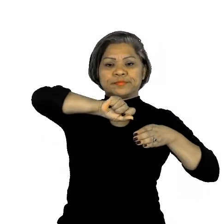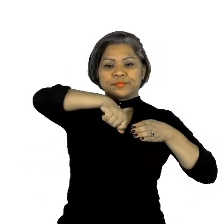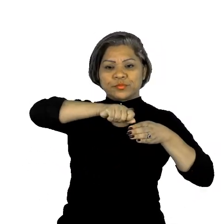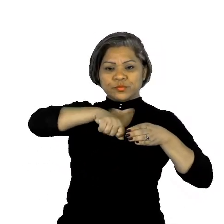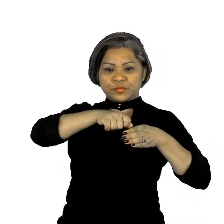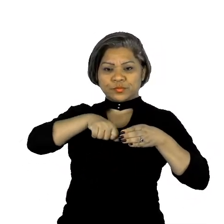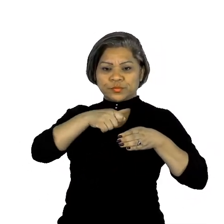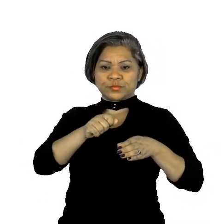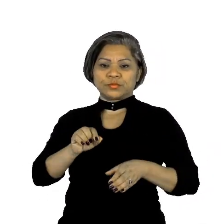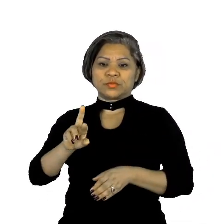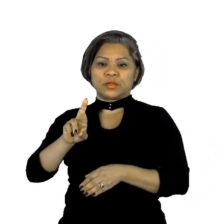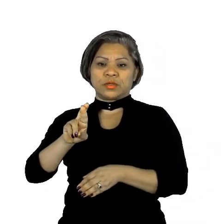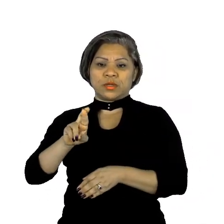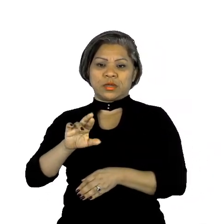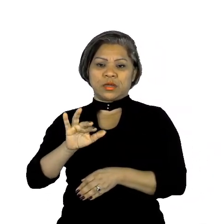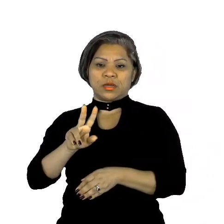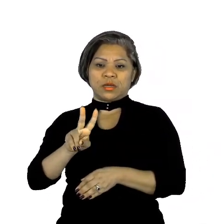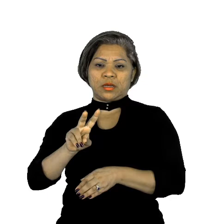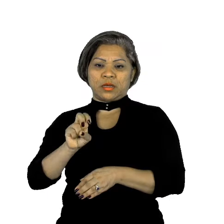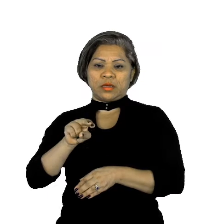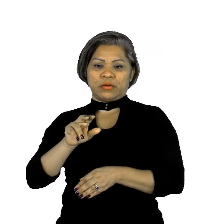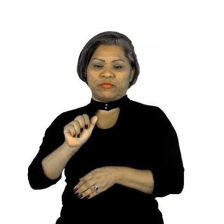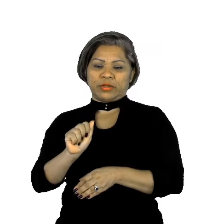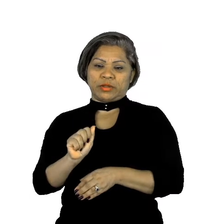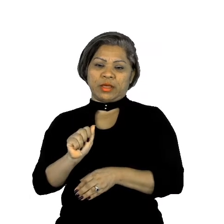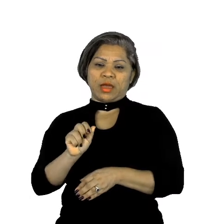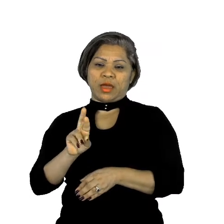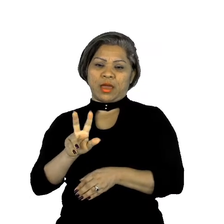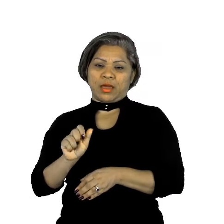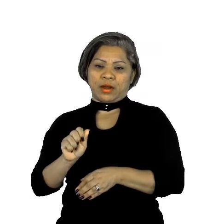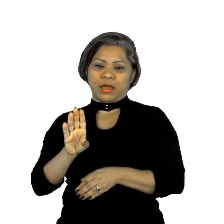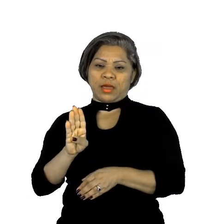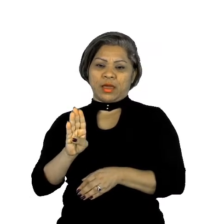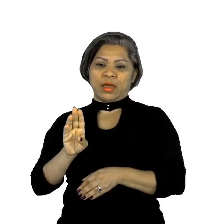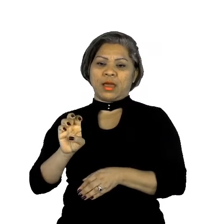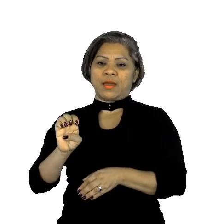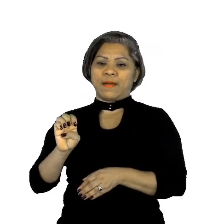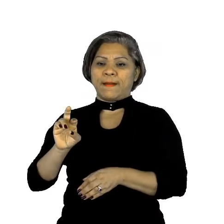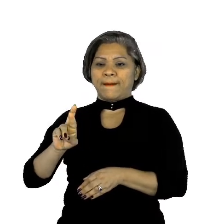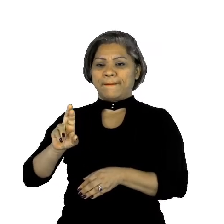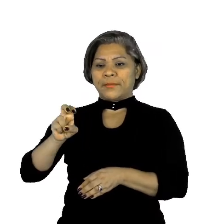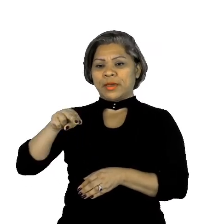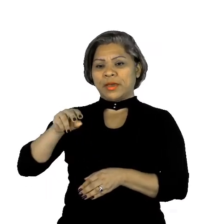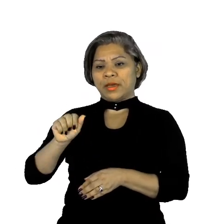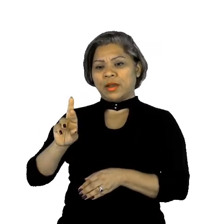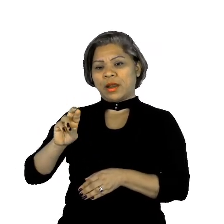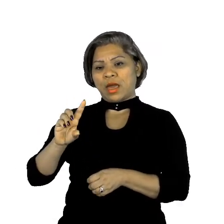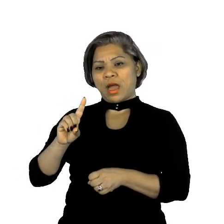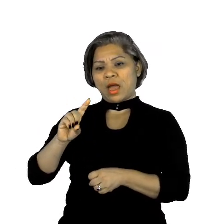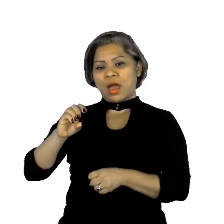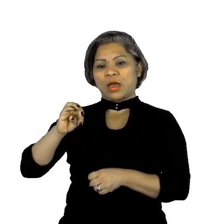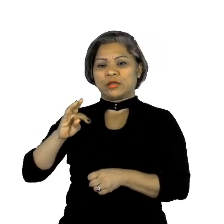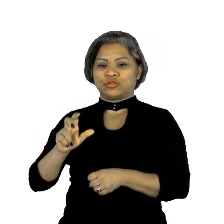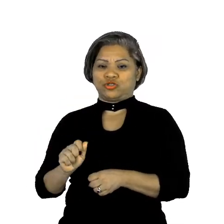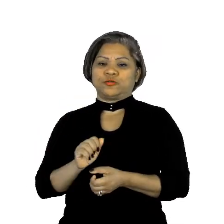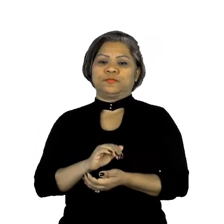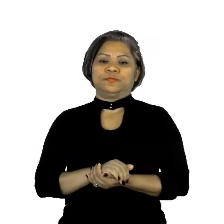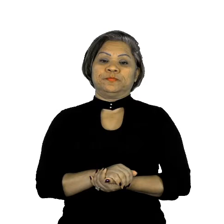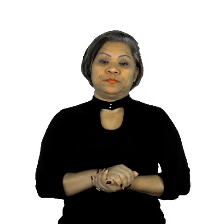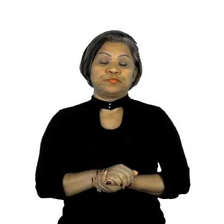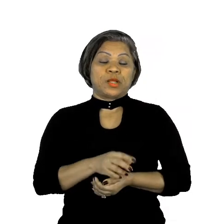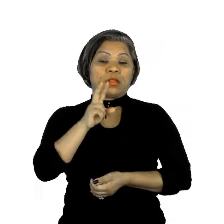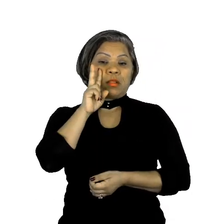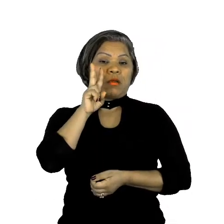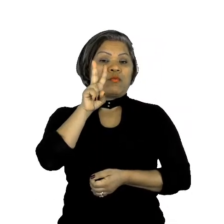Esse pedacinho aí, em negrito e sublinhado, a cozinheira. Nós vemos aí o artigo a,